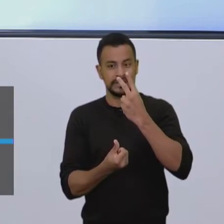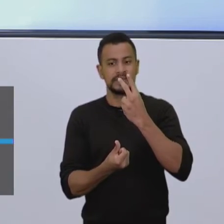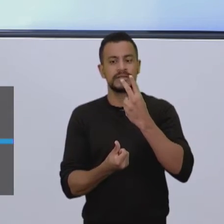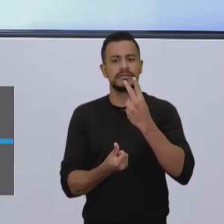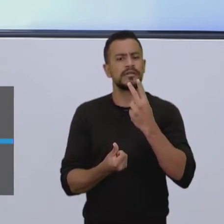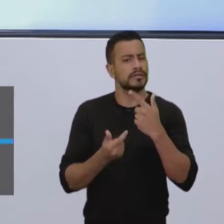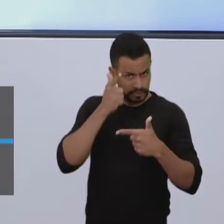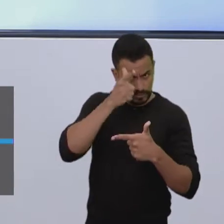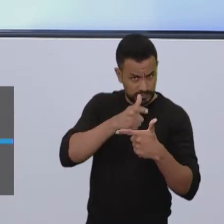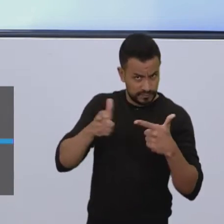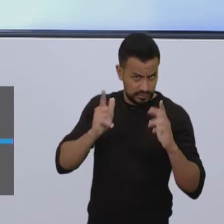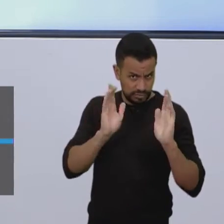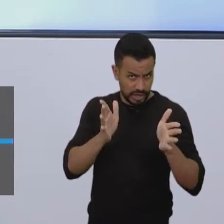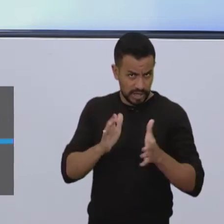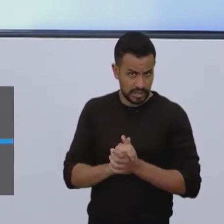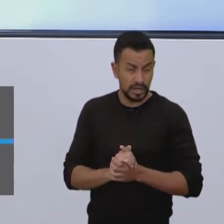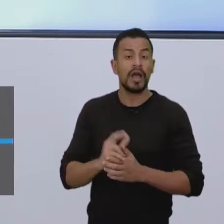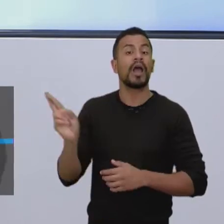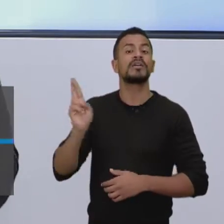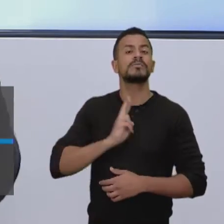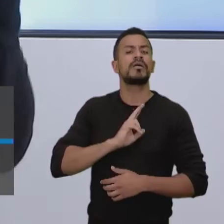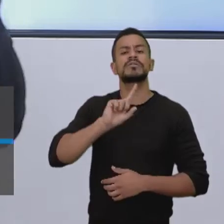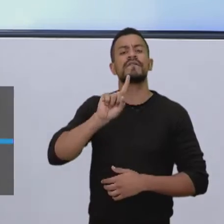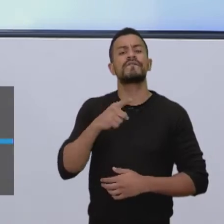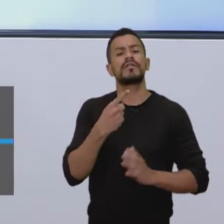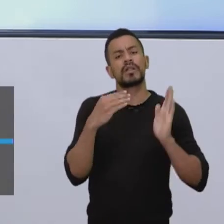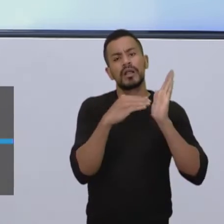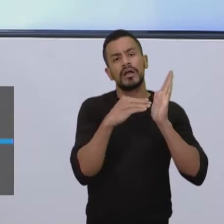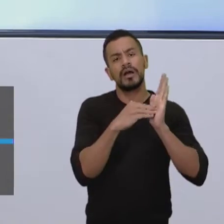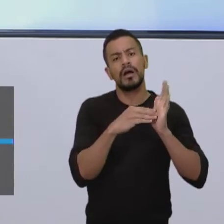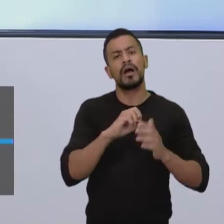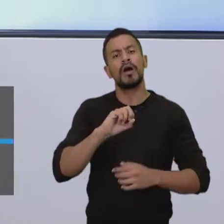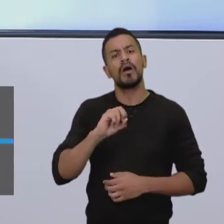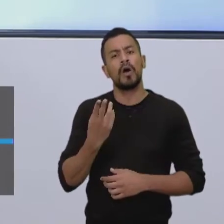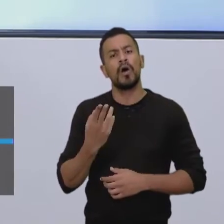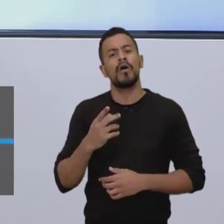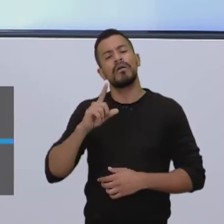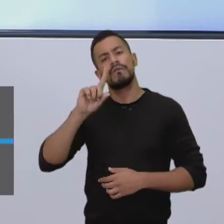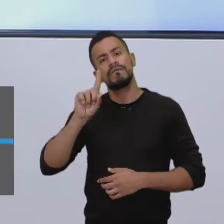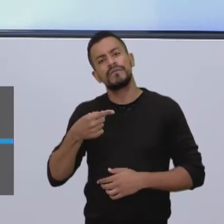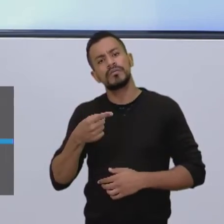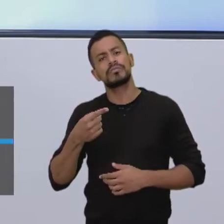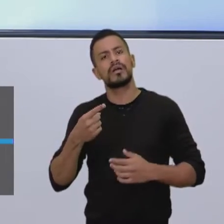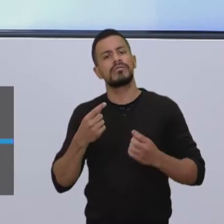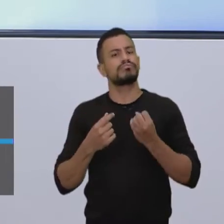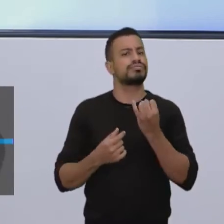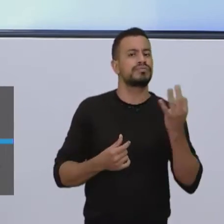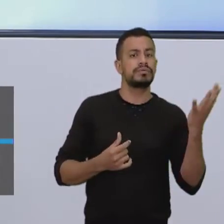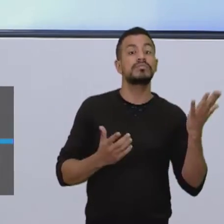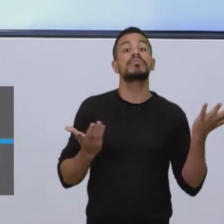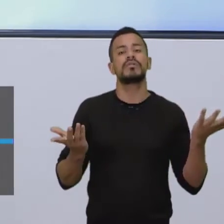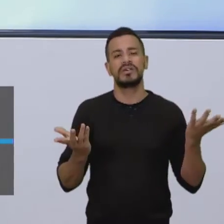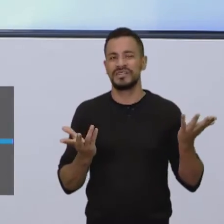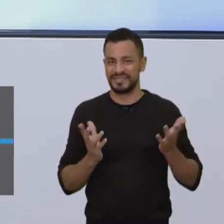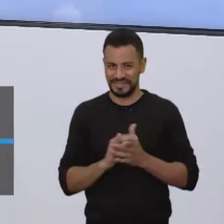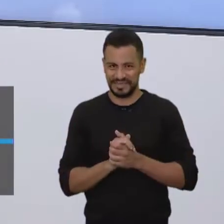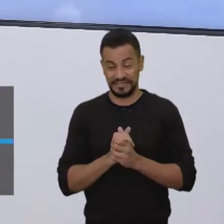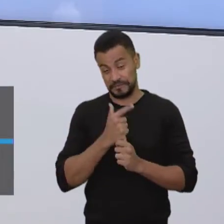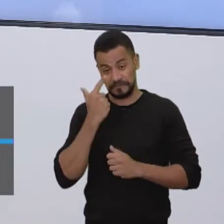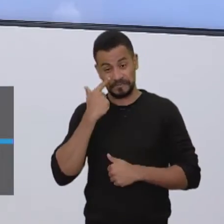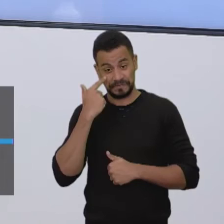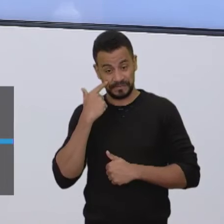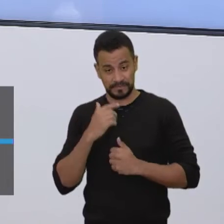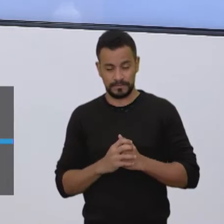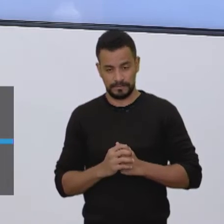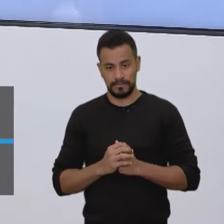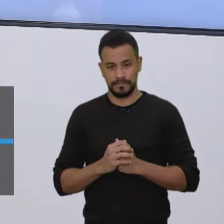6? Deu decimal exato, deu certinho ou deu dízima, que nem o meu exemplo? Vamos ver? Vem comigo? Então vem comigo, ó.